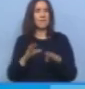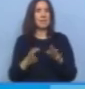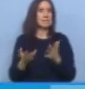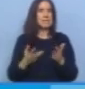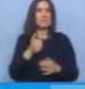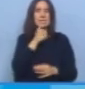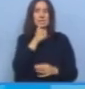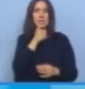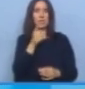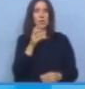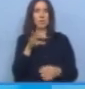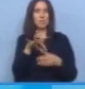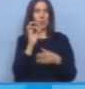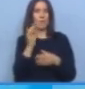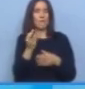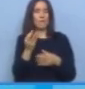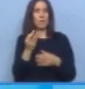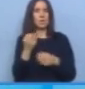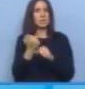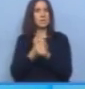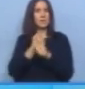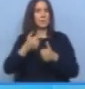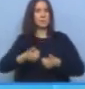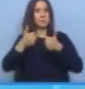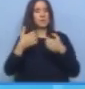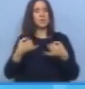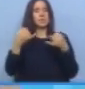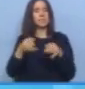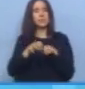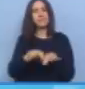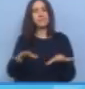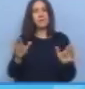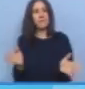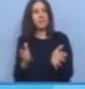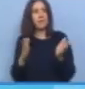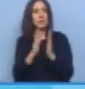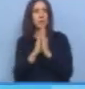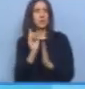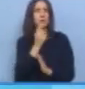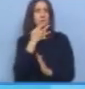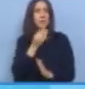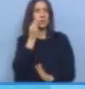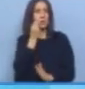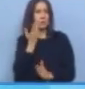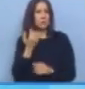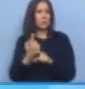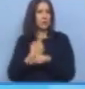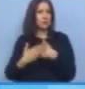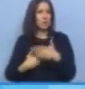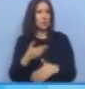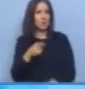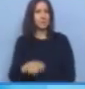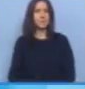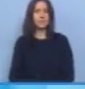uma decisão que se toma nos serviços centrais e depois mobilizar todas as dioceses neste sentido. Como é que as coisas têm funcionado